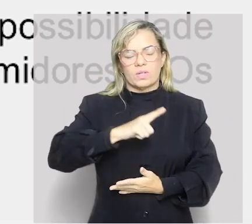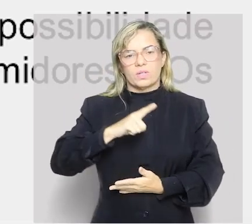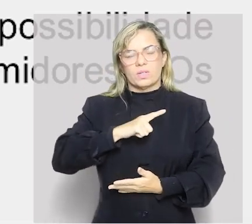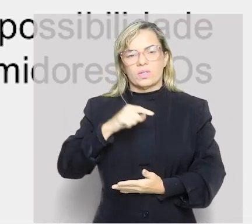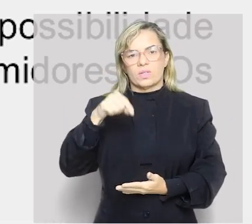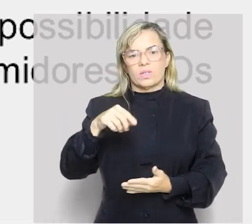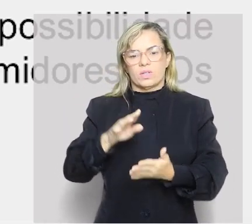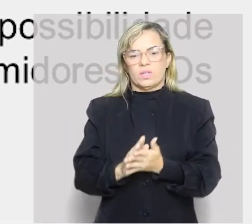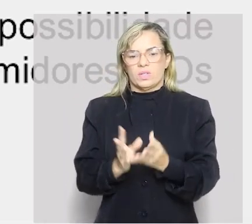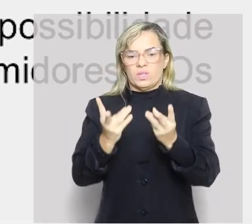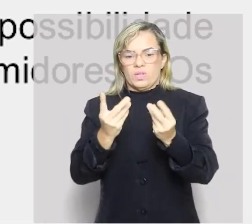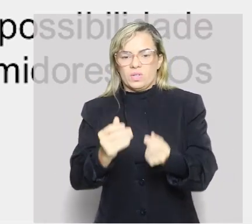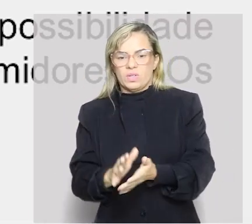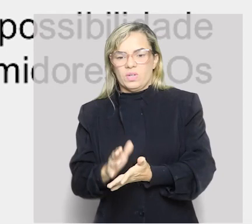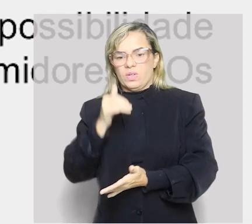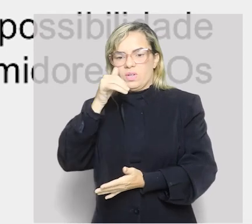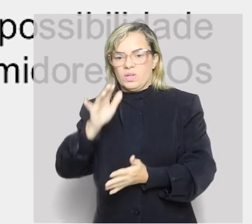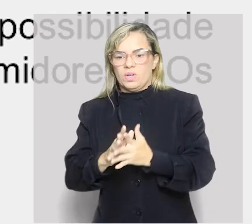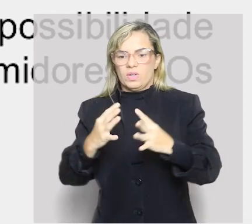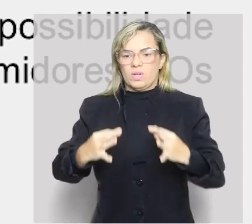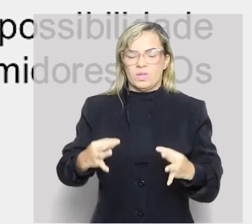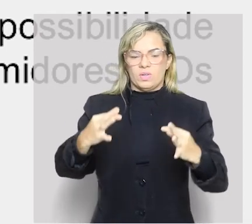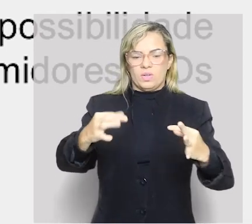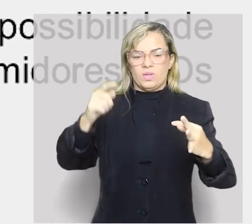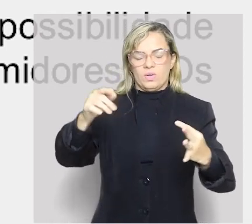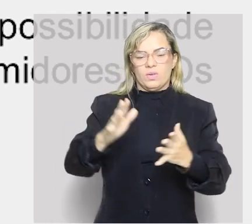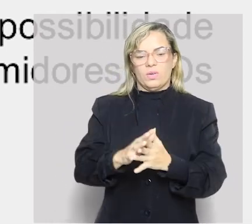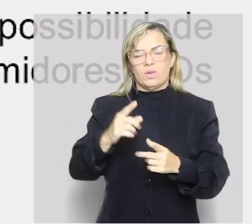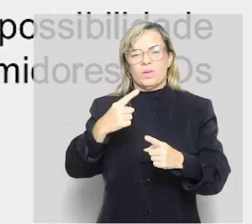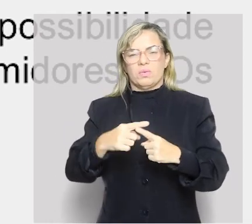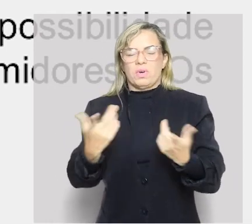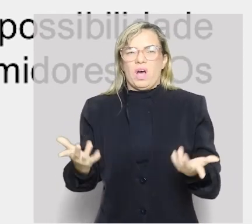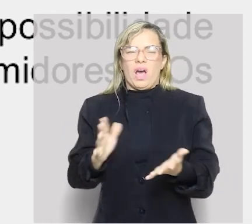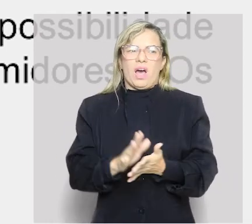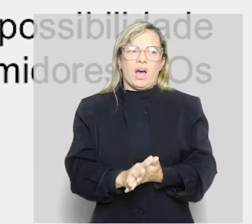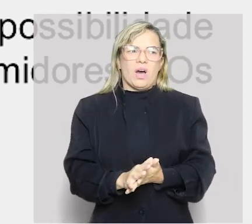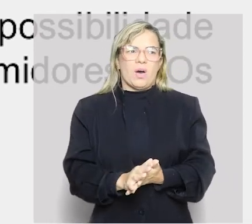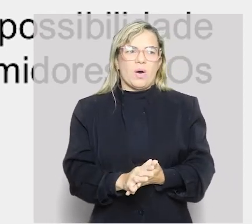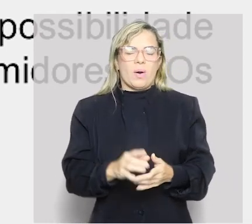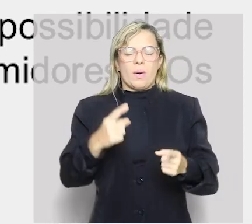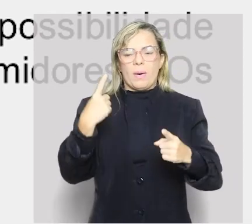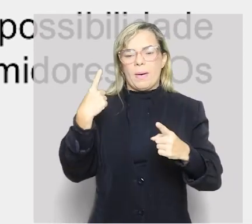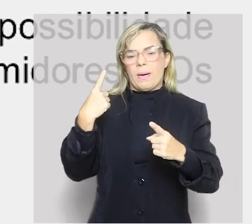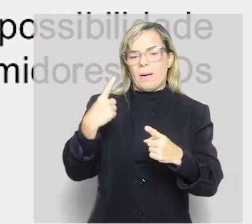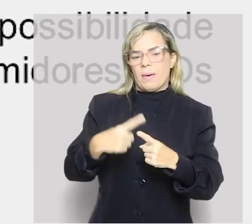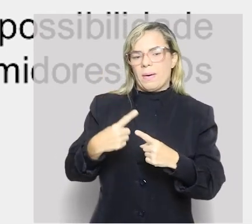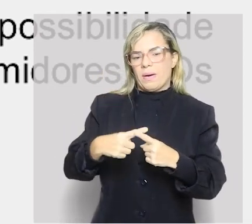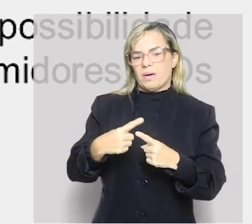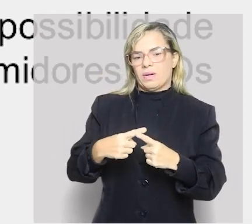elétricos e eletrônicos e que, por razões de